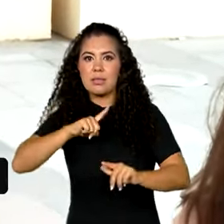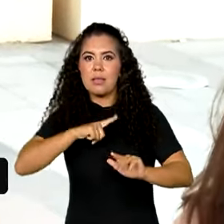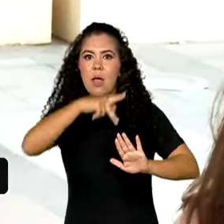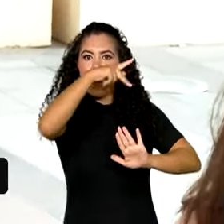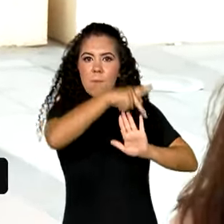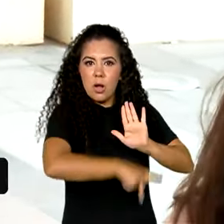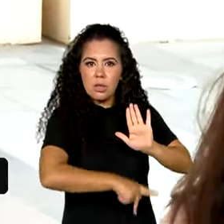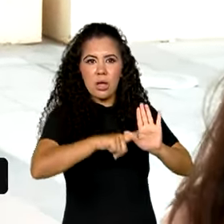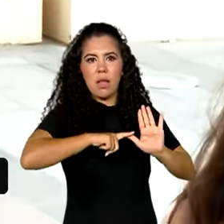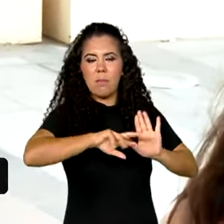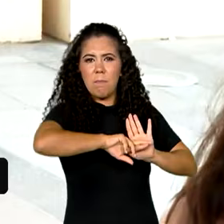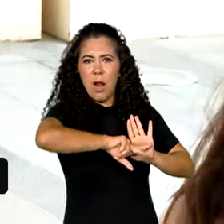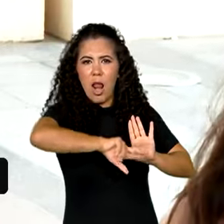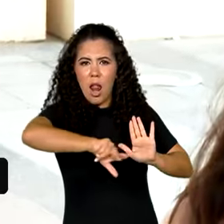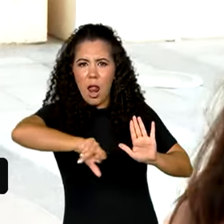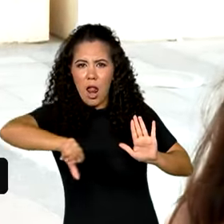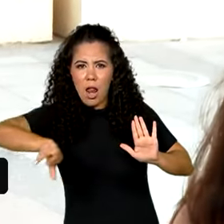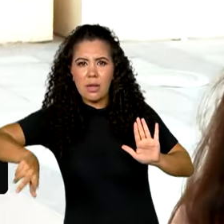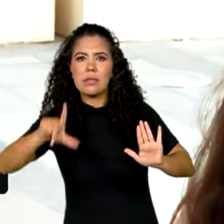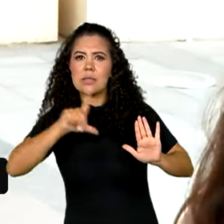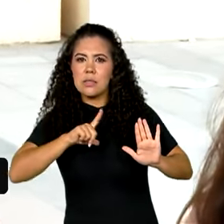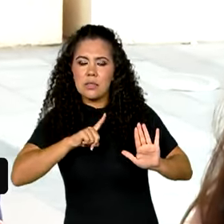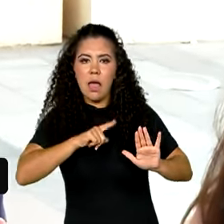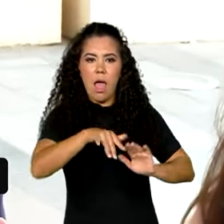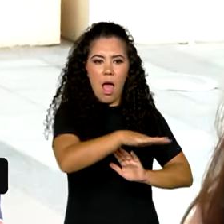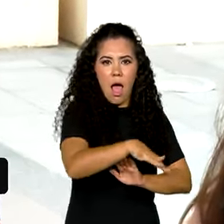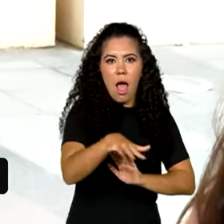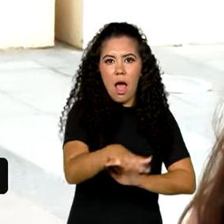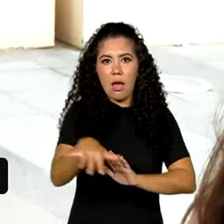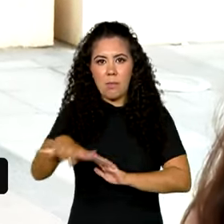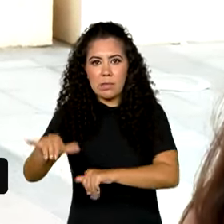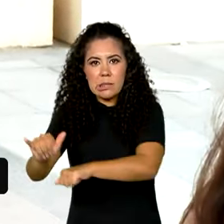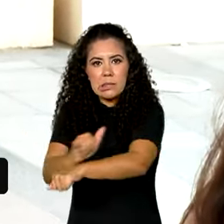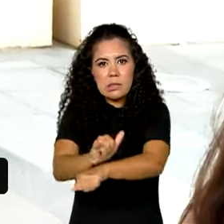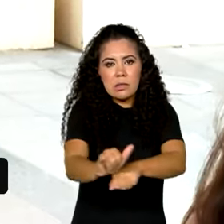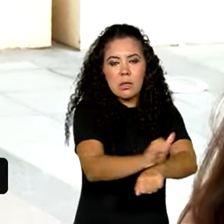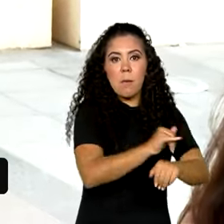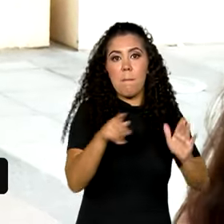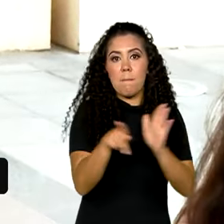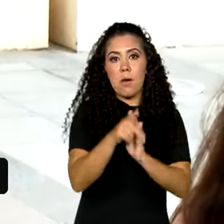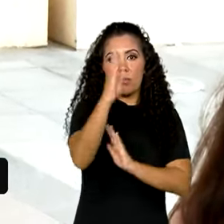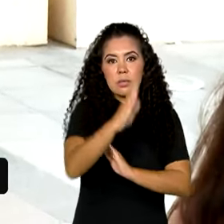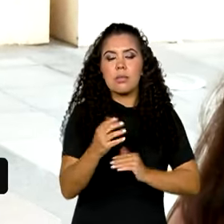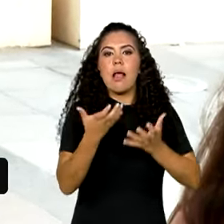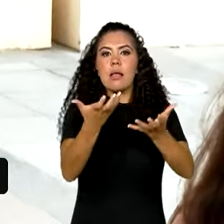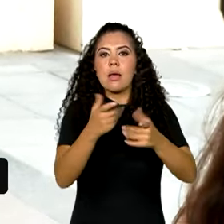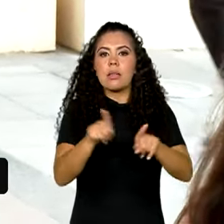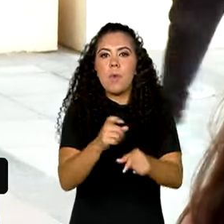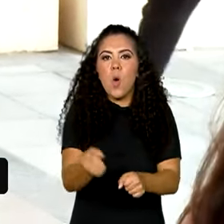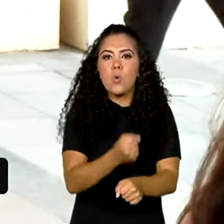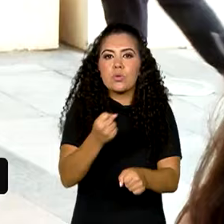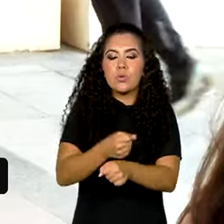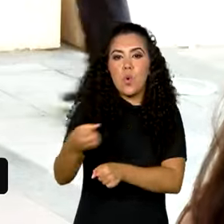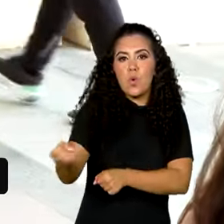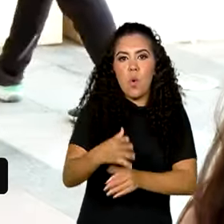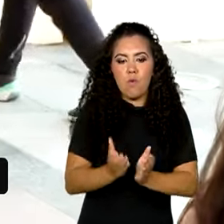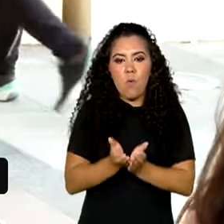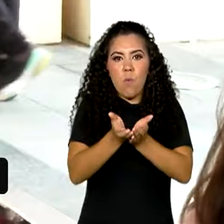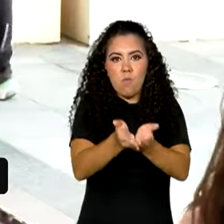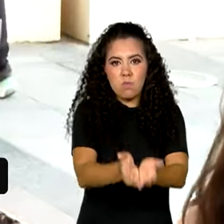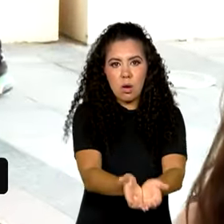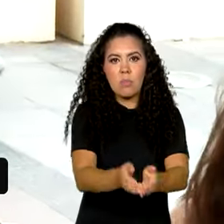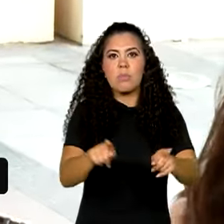Greenfields, são áreas estratégicas no Brasil, que a gente quer fazer novos portos para poder ampliar o escoamento